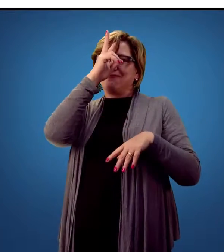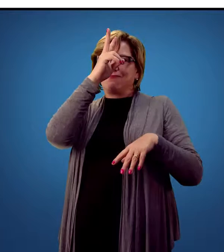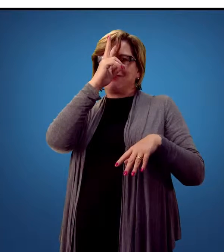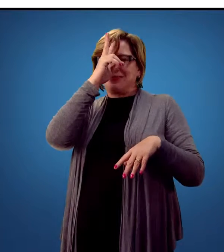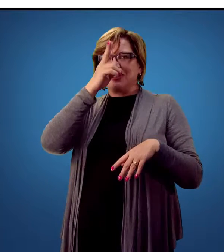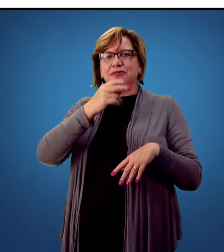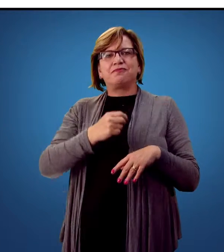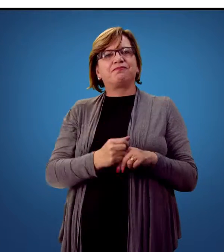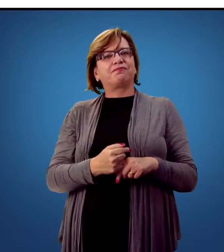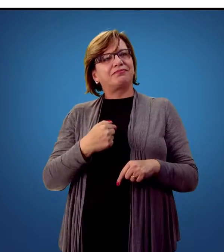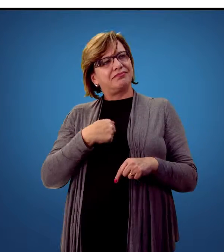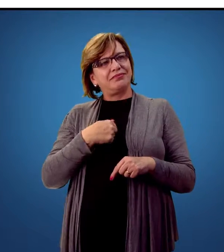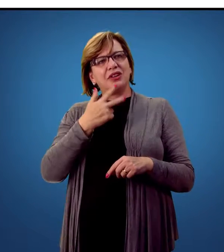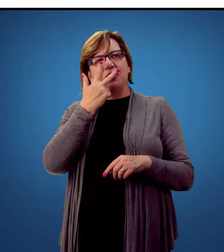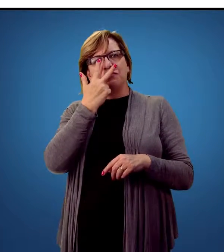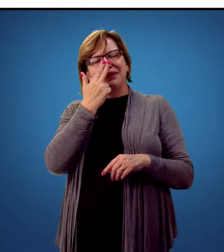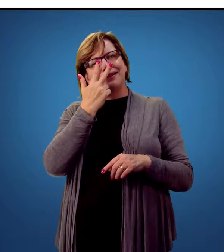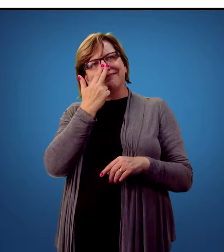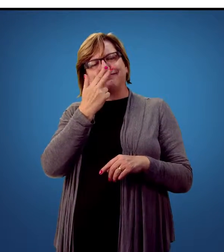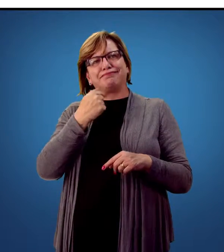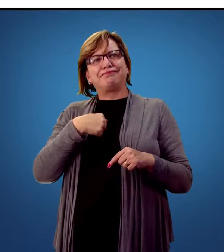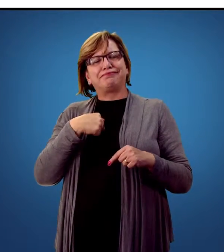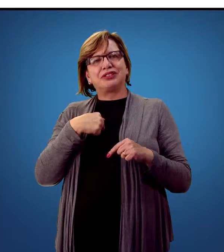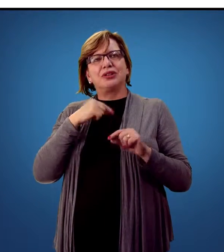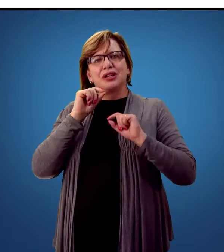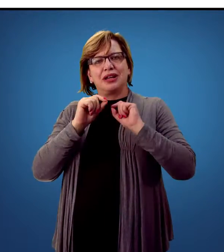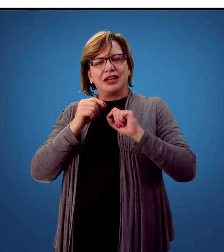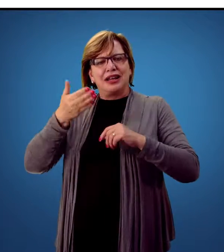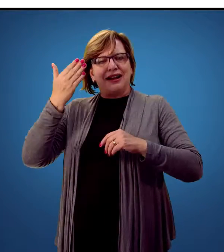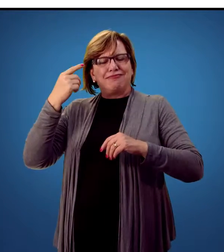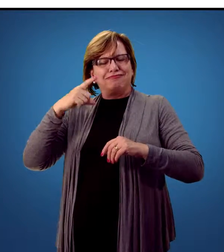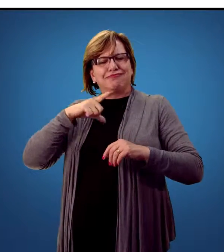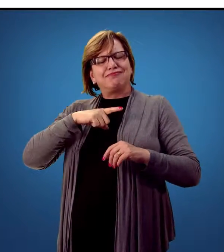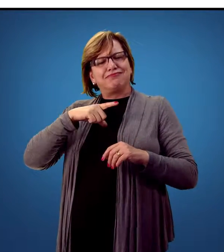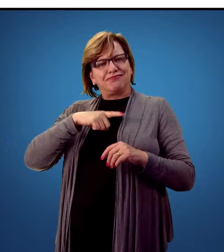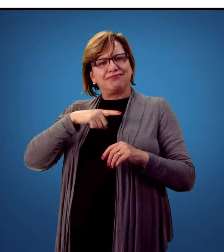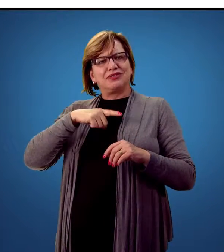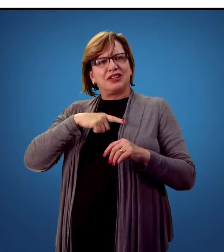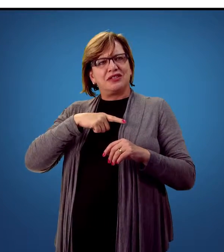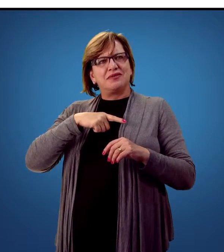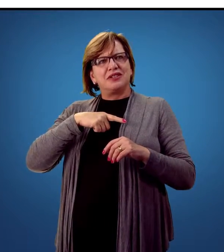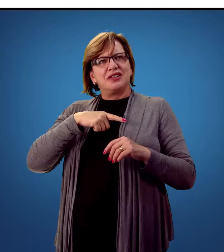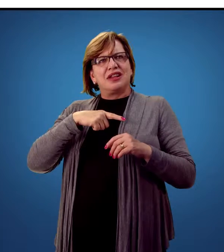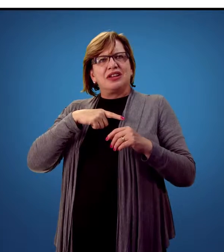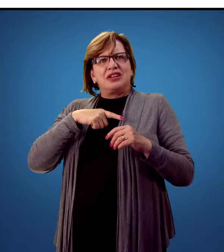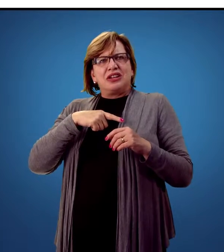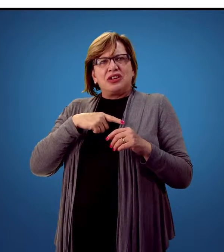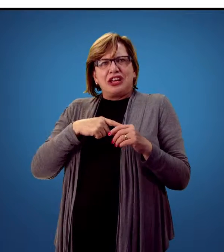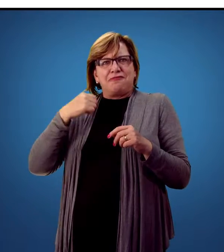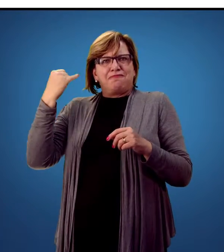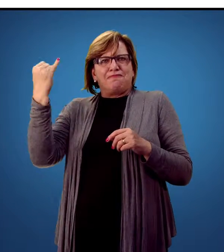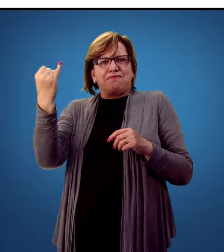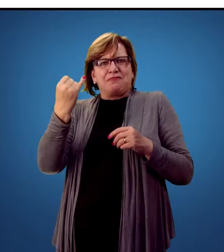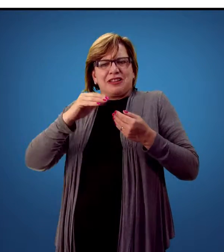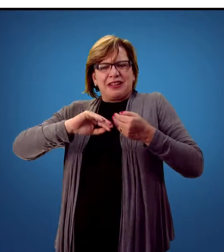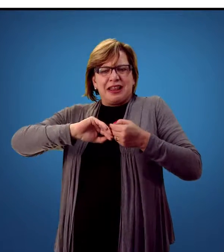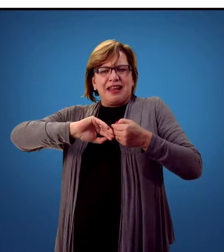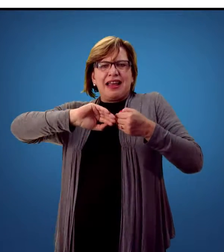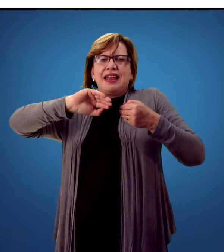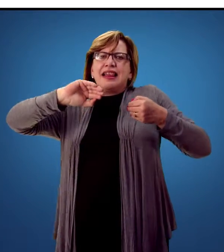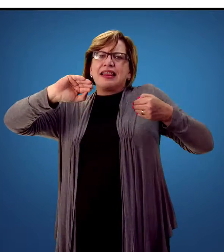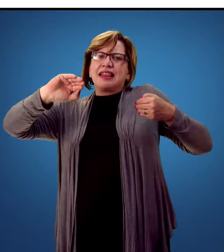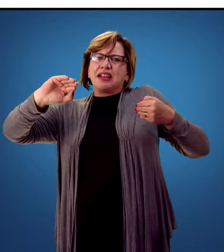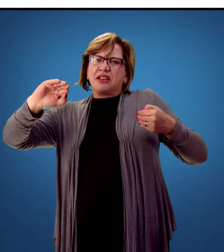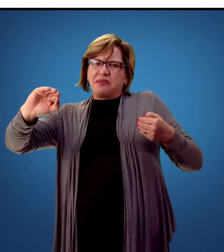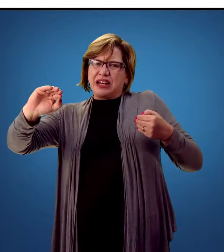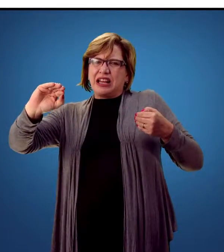bem rodrigo então eu penso dessa maneira é nós tivemos realmente é nos últimos anos um hiato um distanciamento de